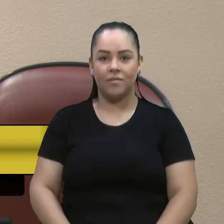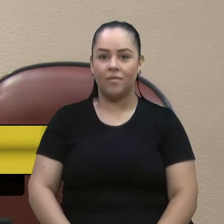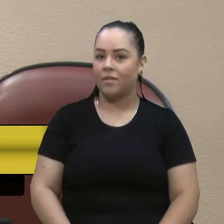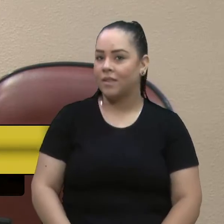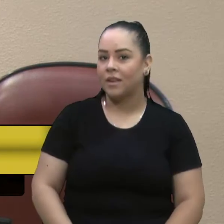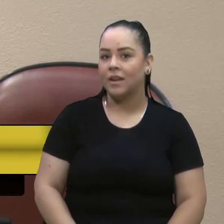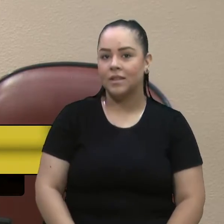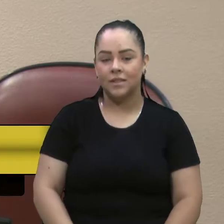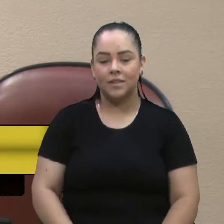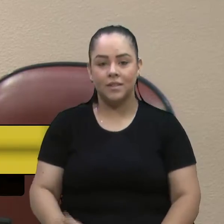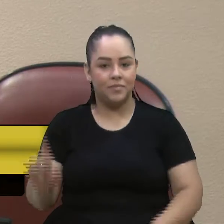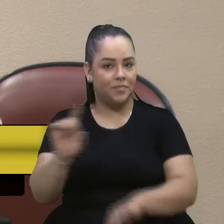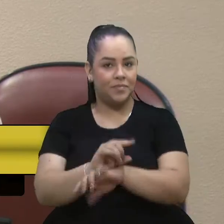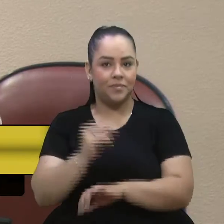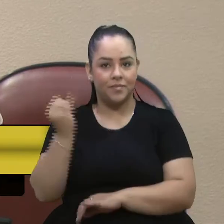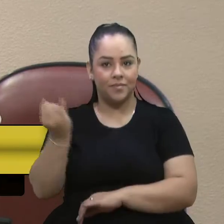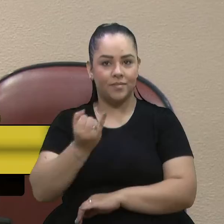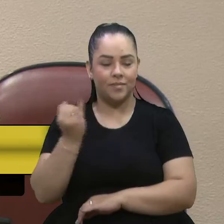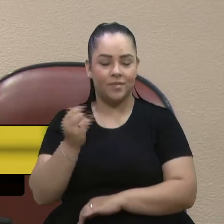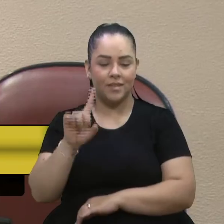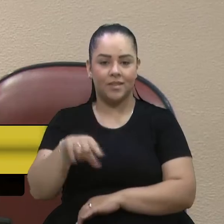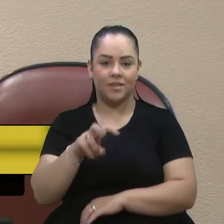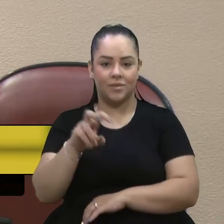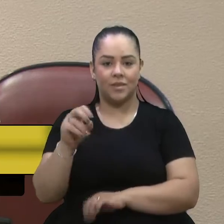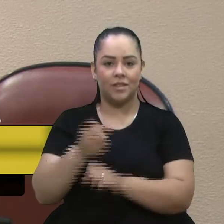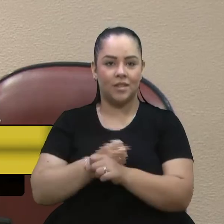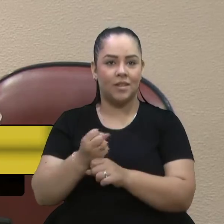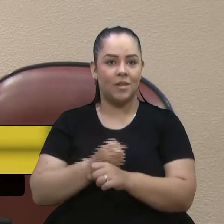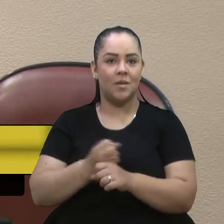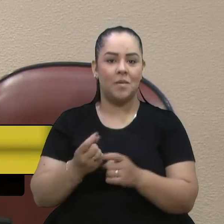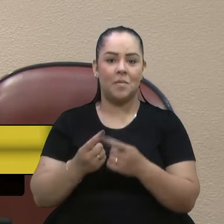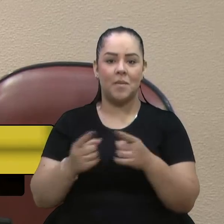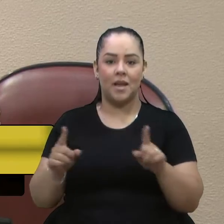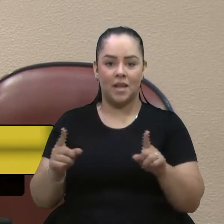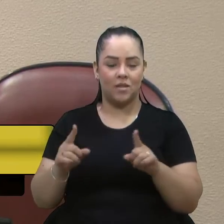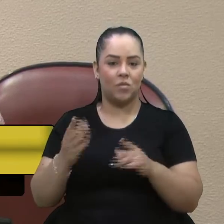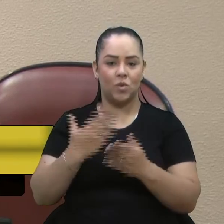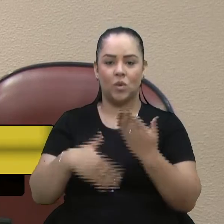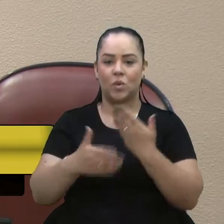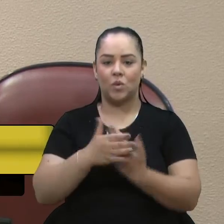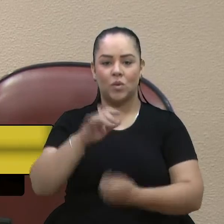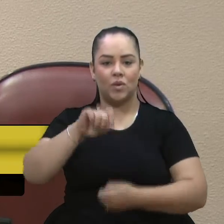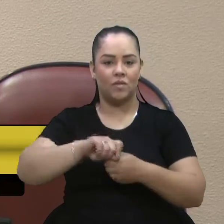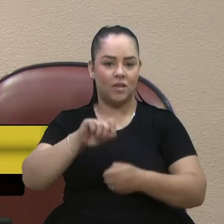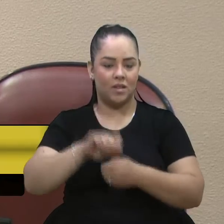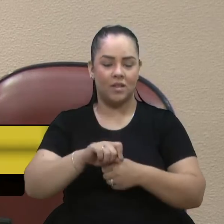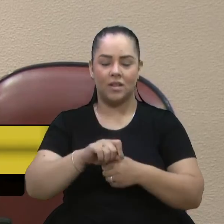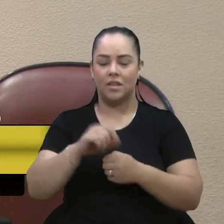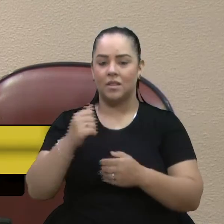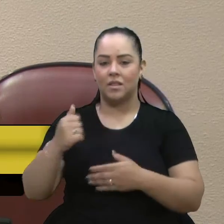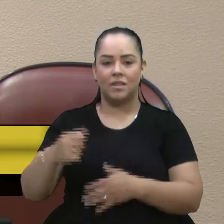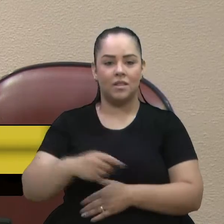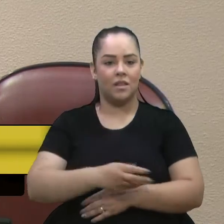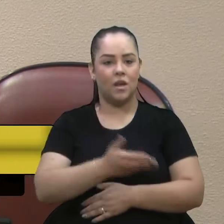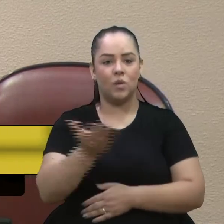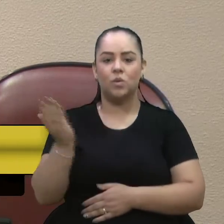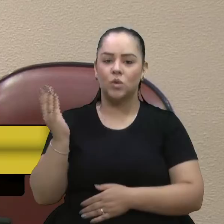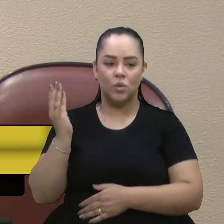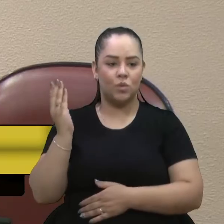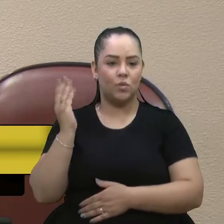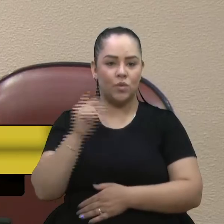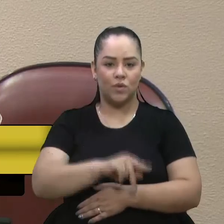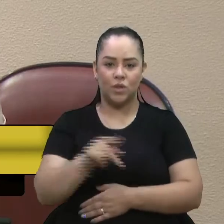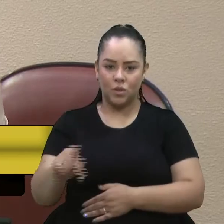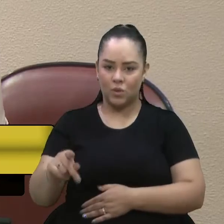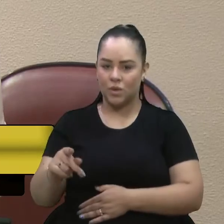dessa data tão importante, né, que é os 50 anos, mas muito por tudo que tem sido feito por tantos professores, por tantos estudantes que são